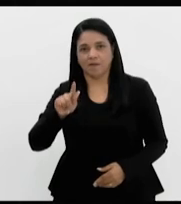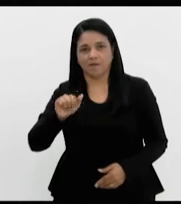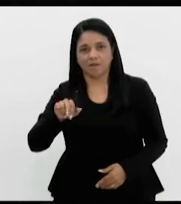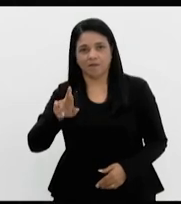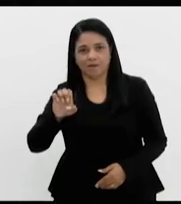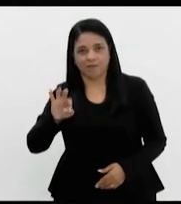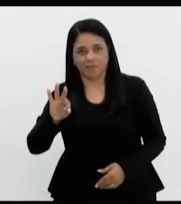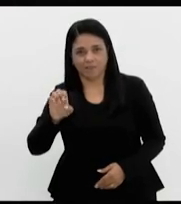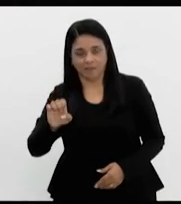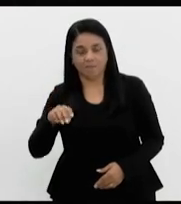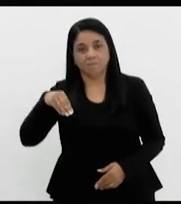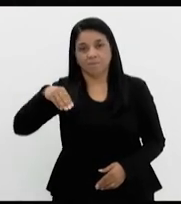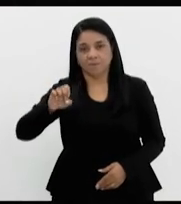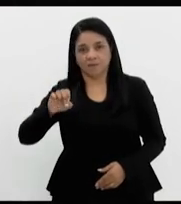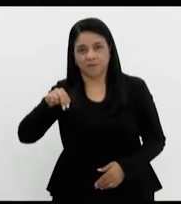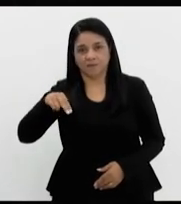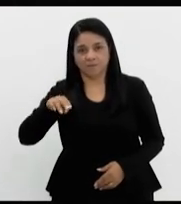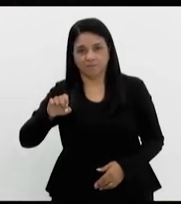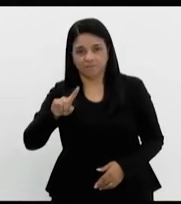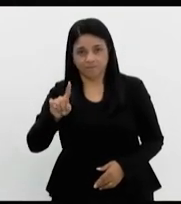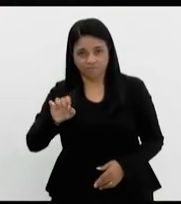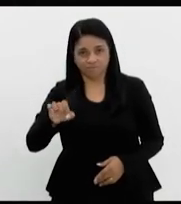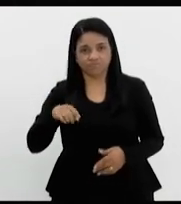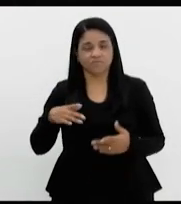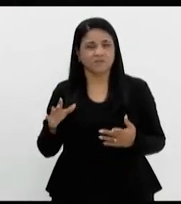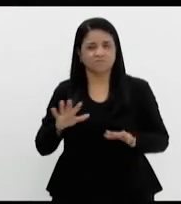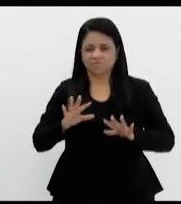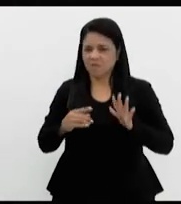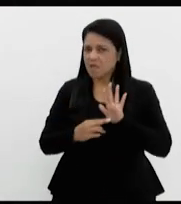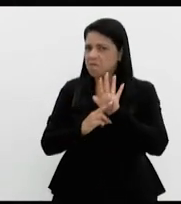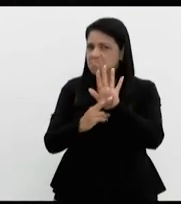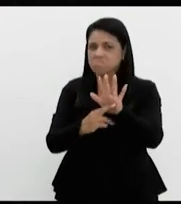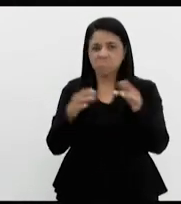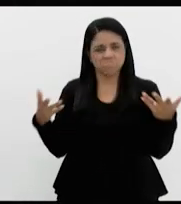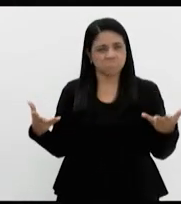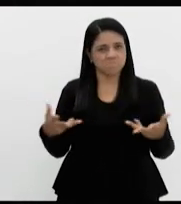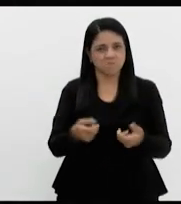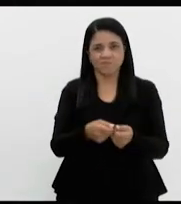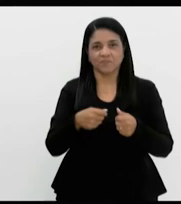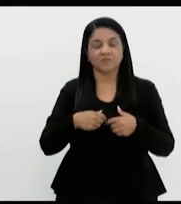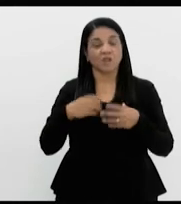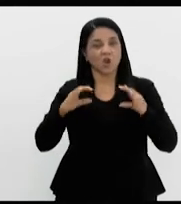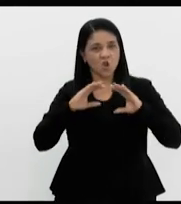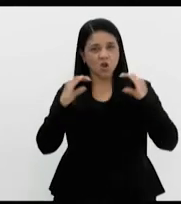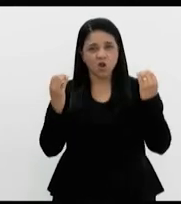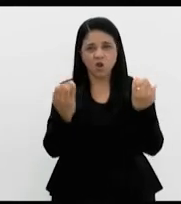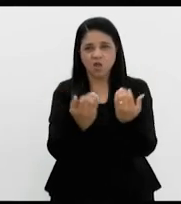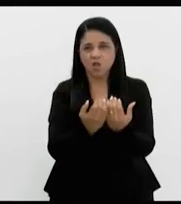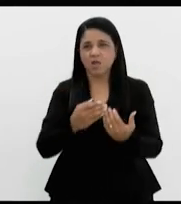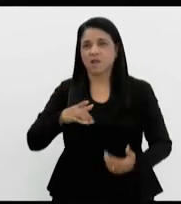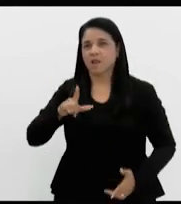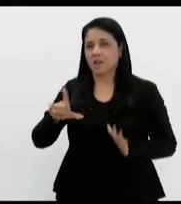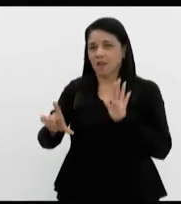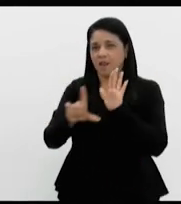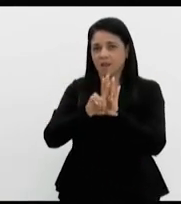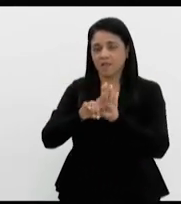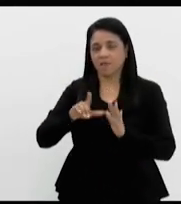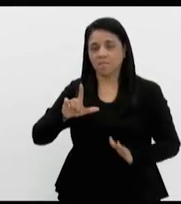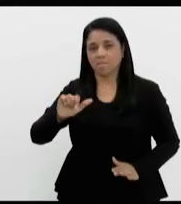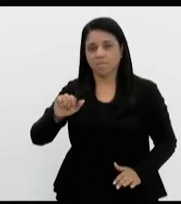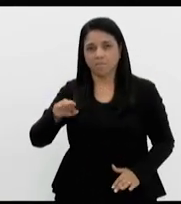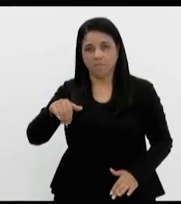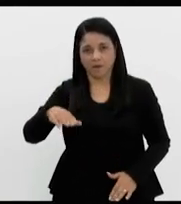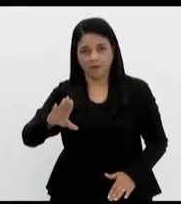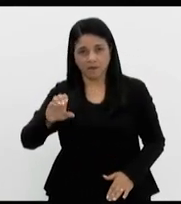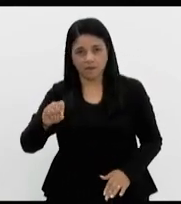luxo de representatividade, a maior conferência de todos os tempos, Lei Aldir Blanc, Lei Paulo